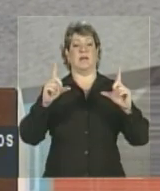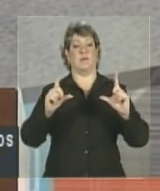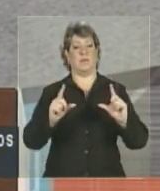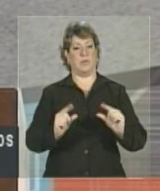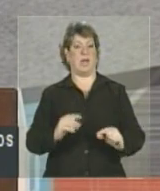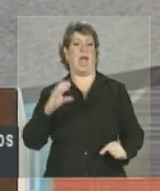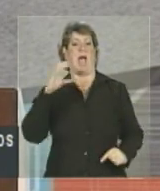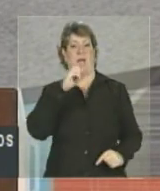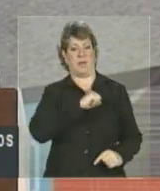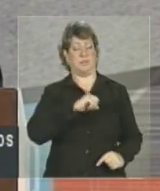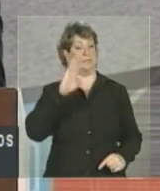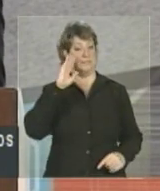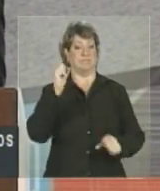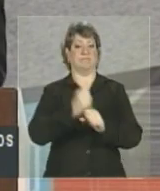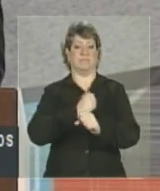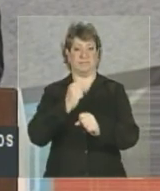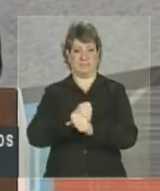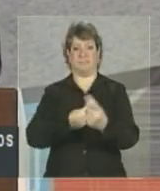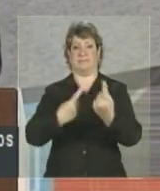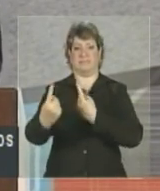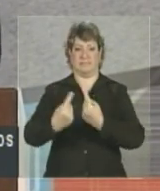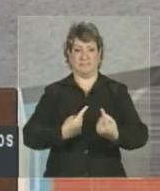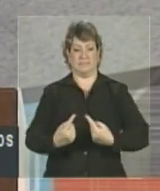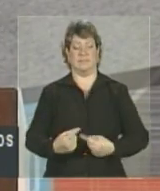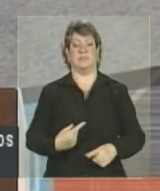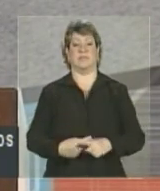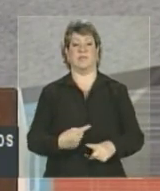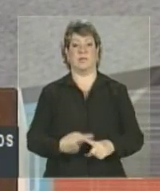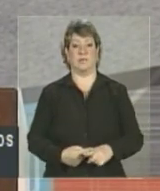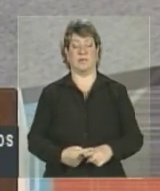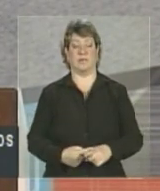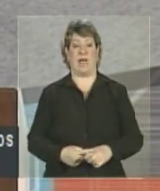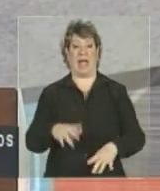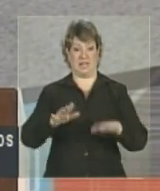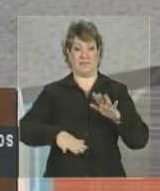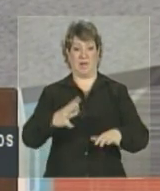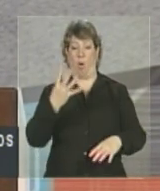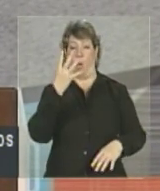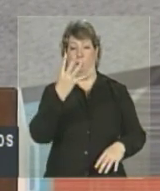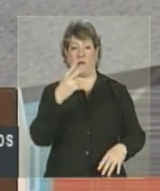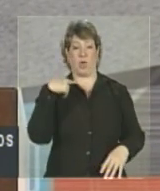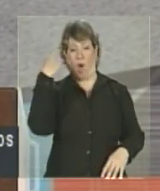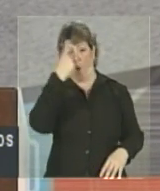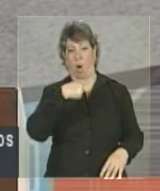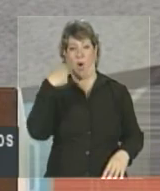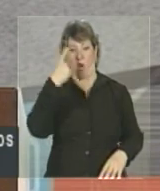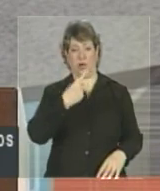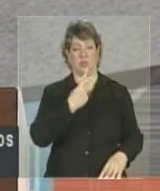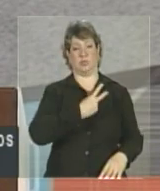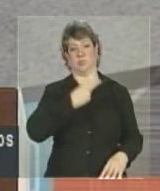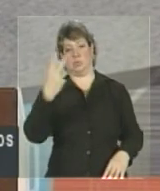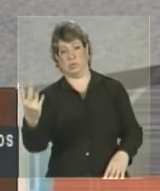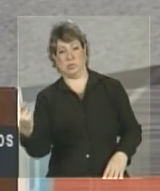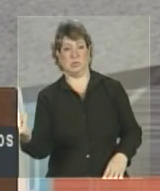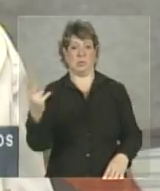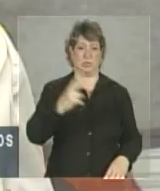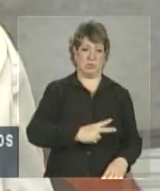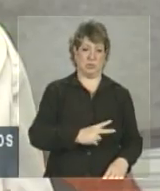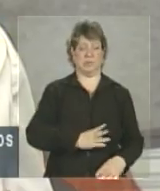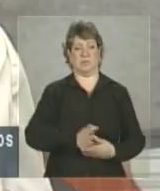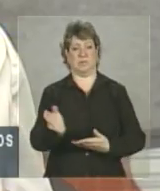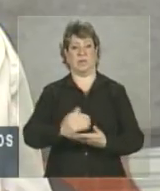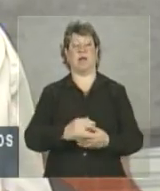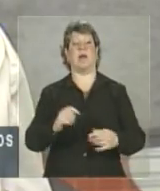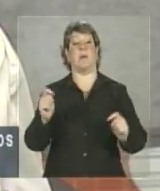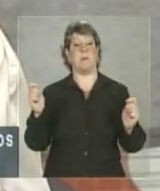significativamente. Em muitas situações, ao invés de 4 horas, será possível fazer o mesmo trajeto